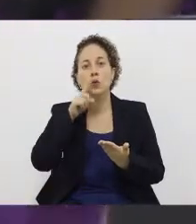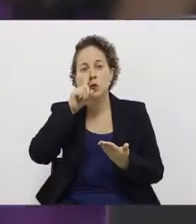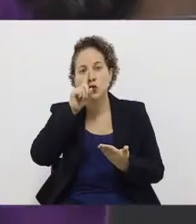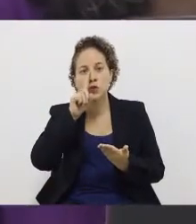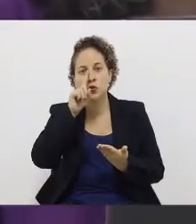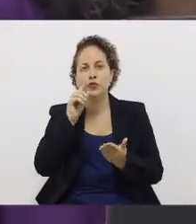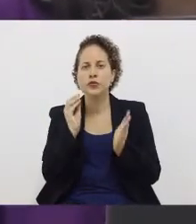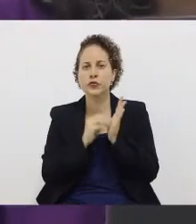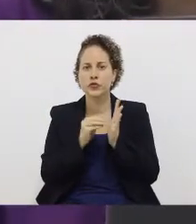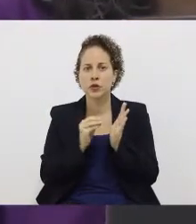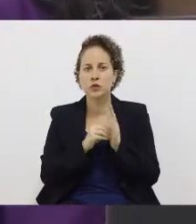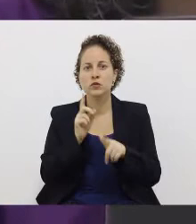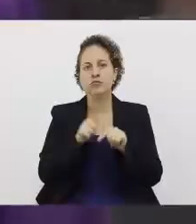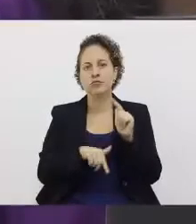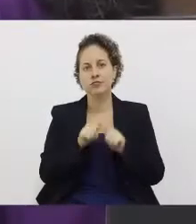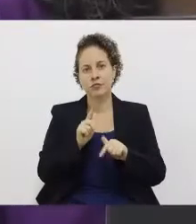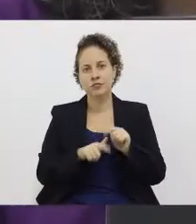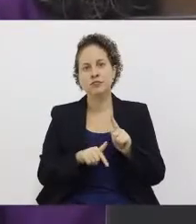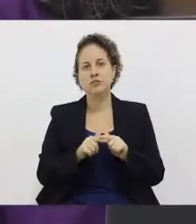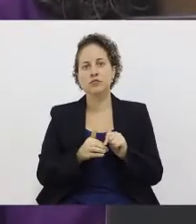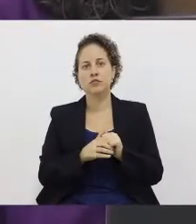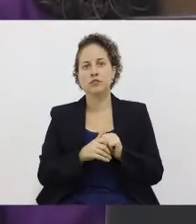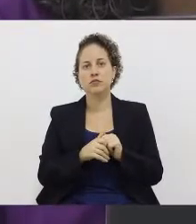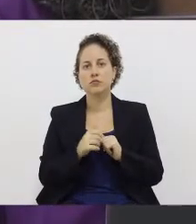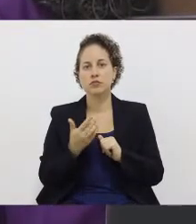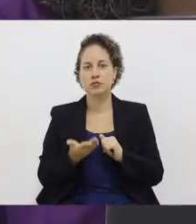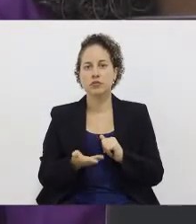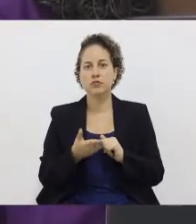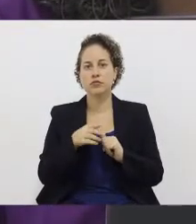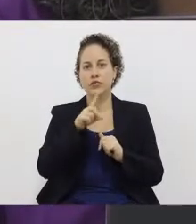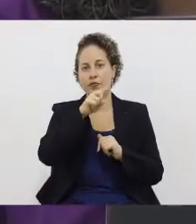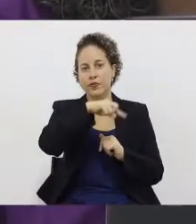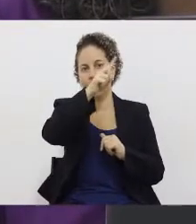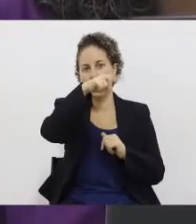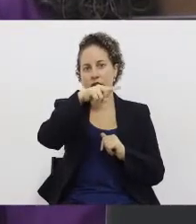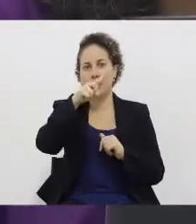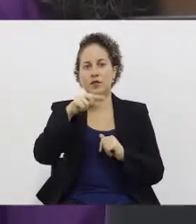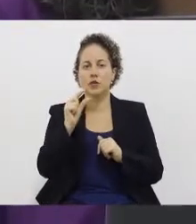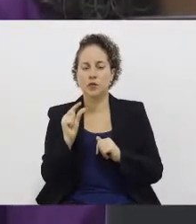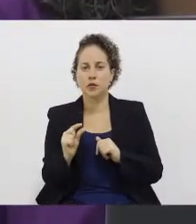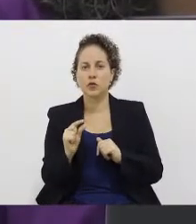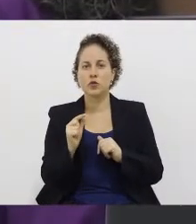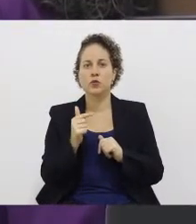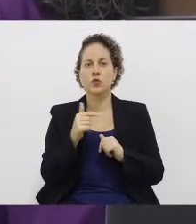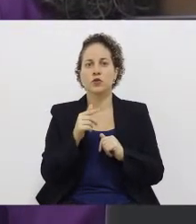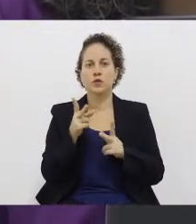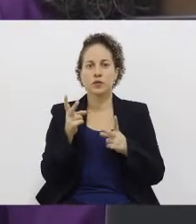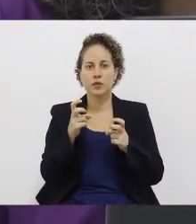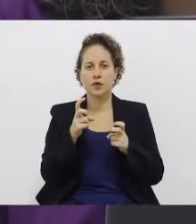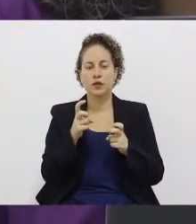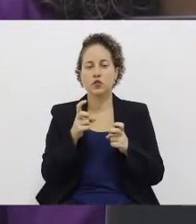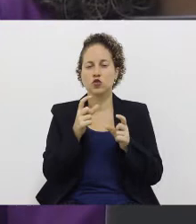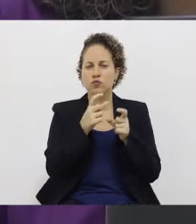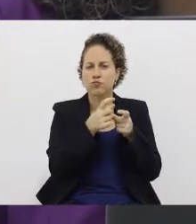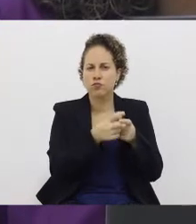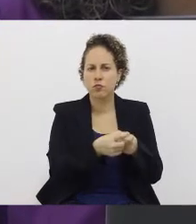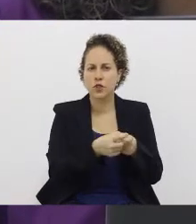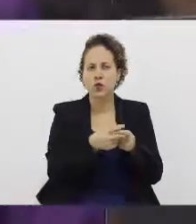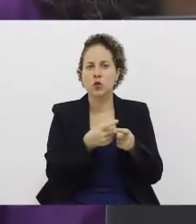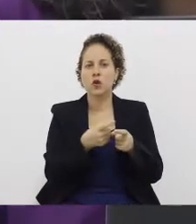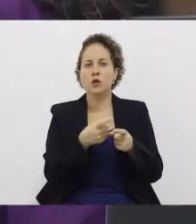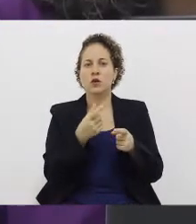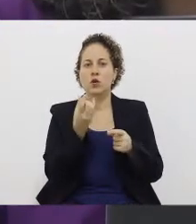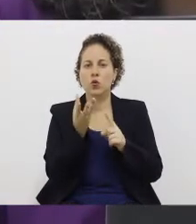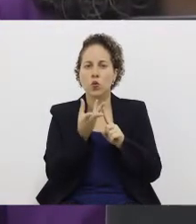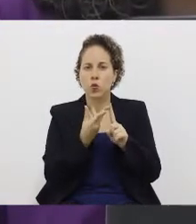falta desse estoque. Aqui no gráfico menor, que vocês veem aqui dentro de serra um pouco menor, nós temos um nível de estoque